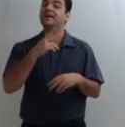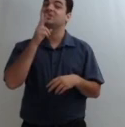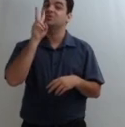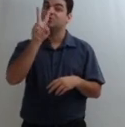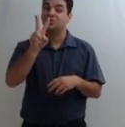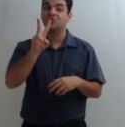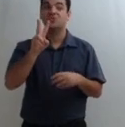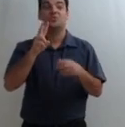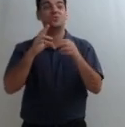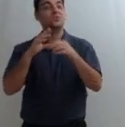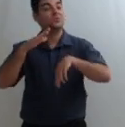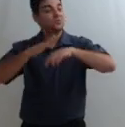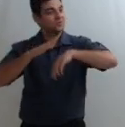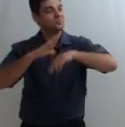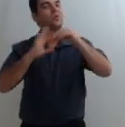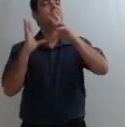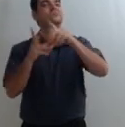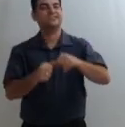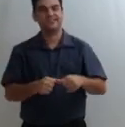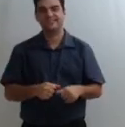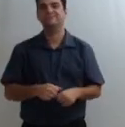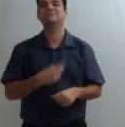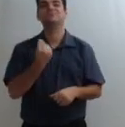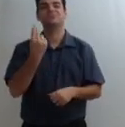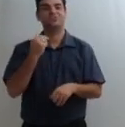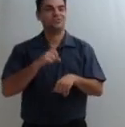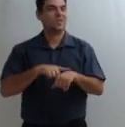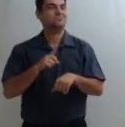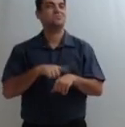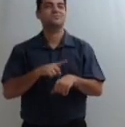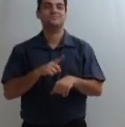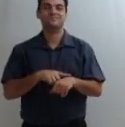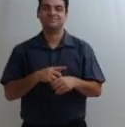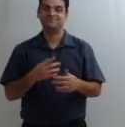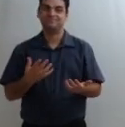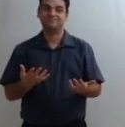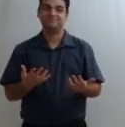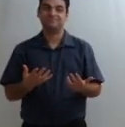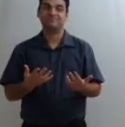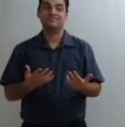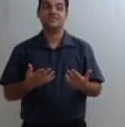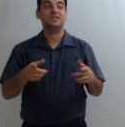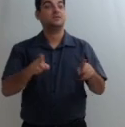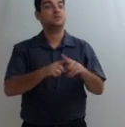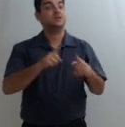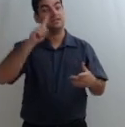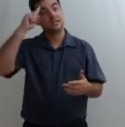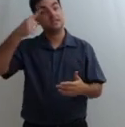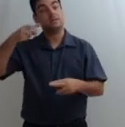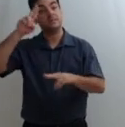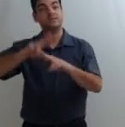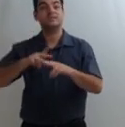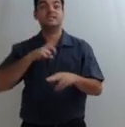e a data de hoje, 5 anos entre o cometimento do crime e a decretação da prisão, e